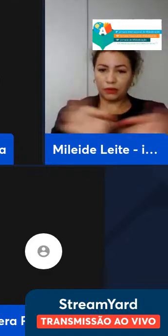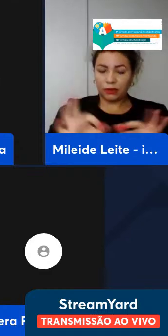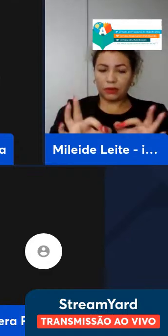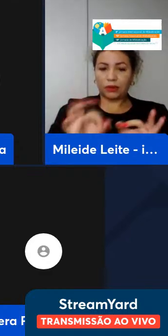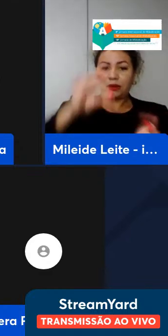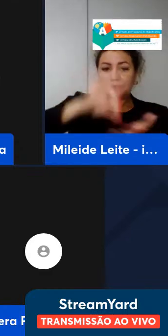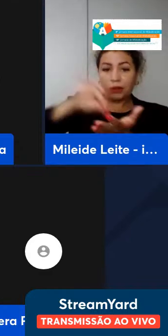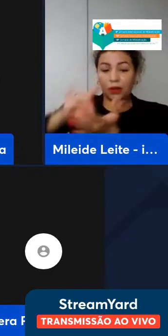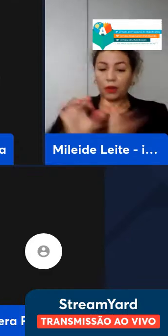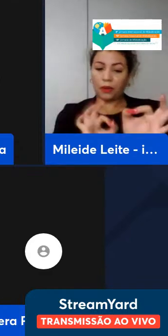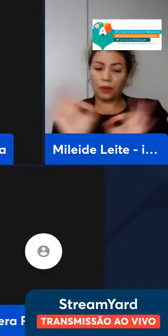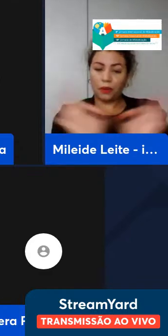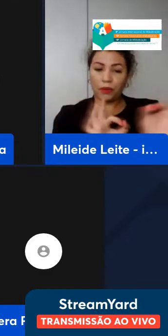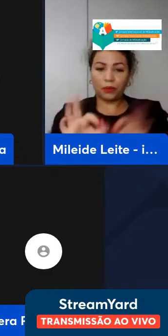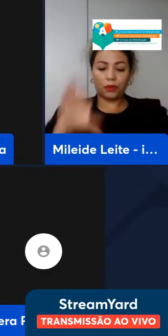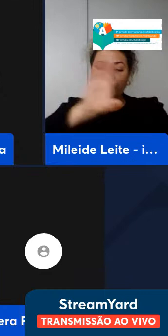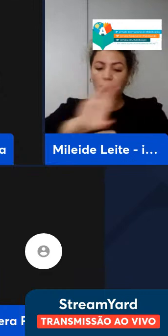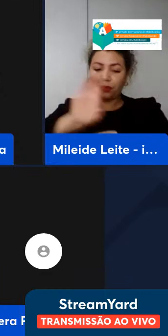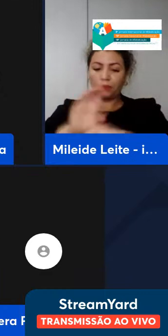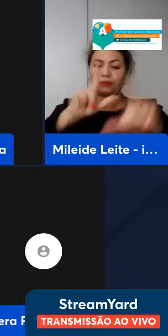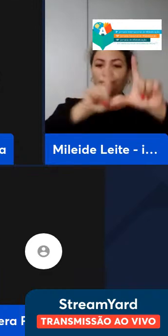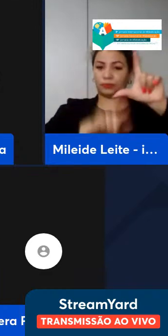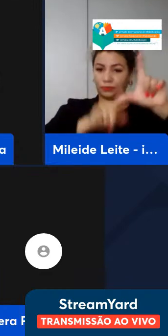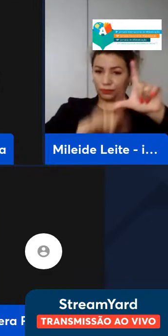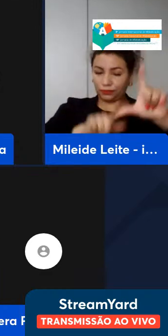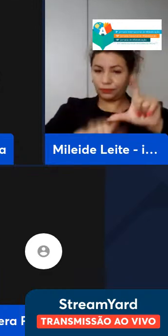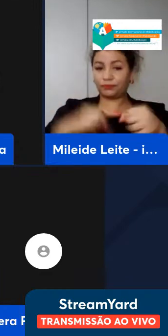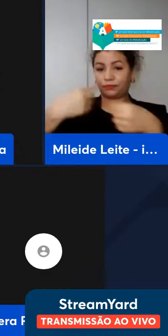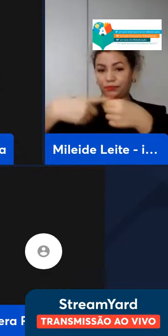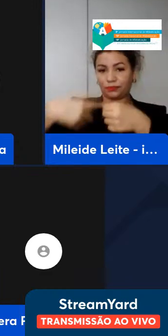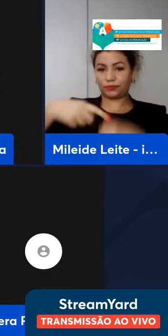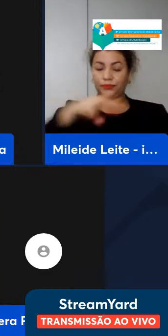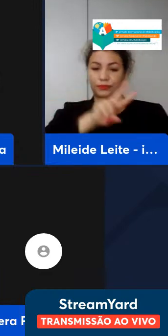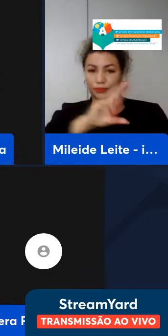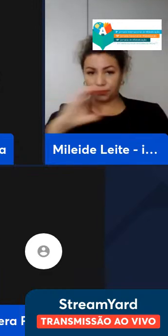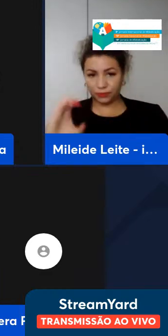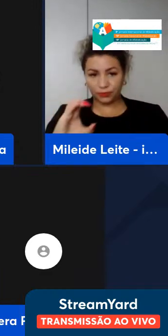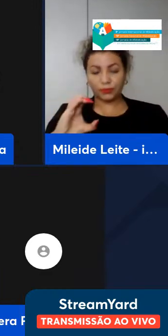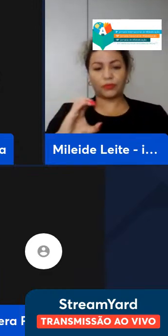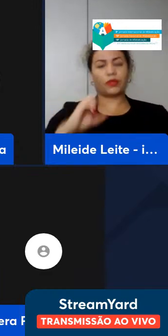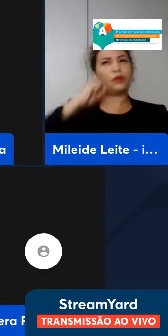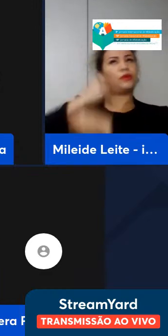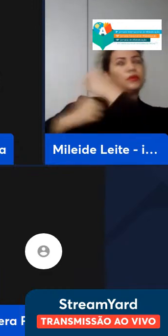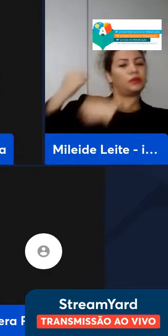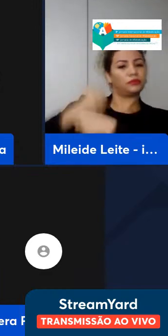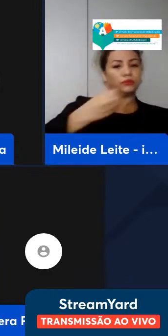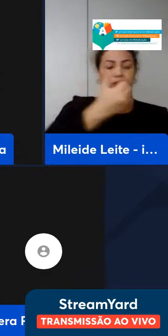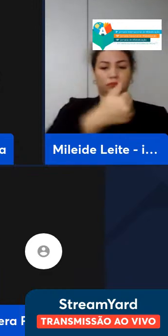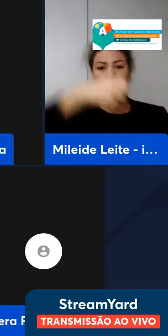com a implantação dos cursos de letras em Vitória da Conquista, no ano de